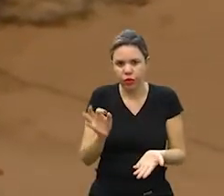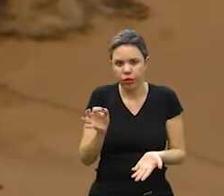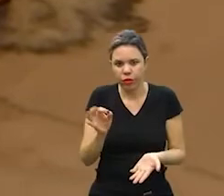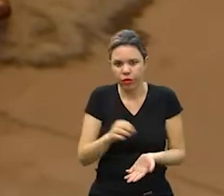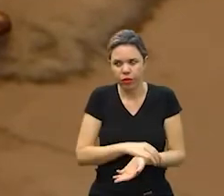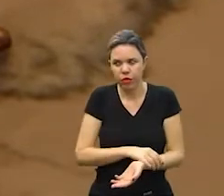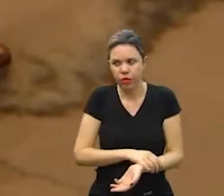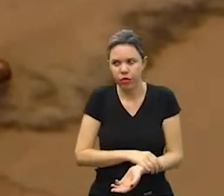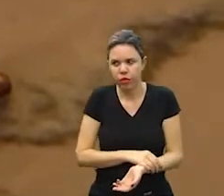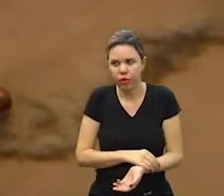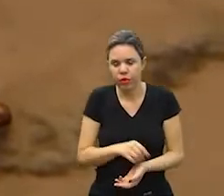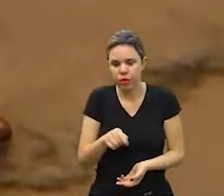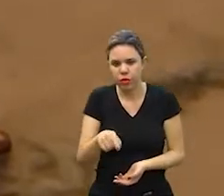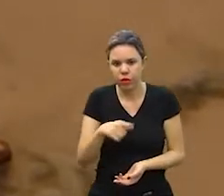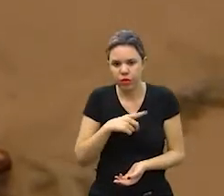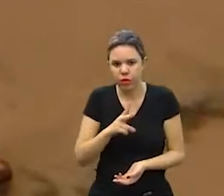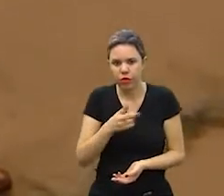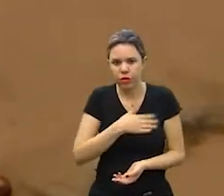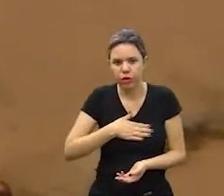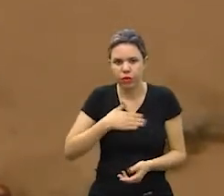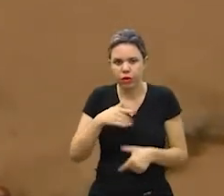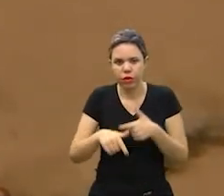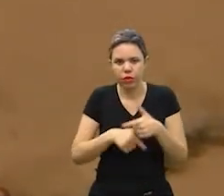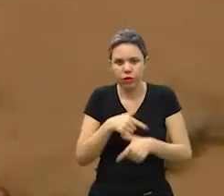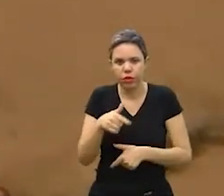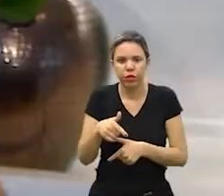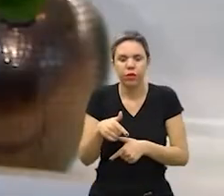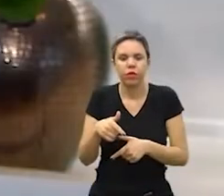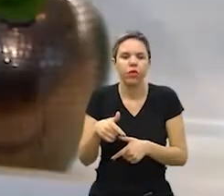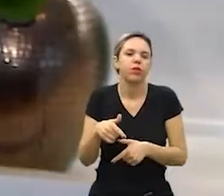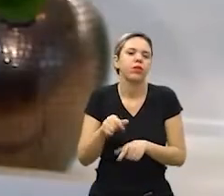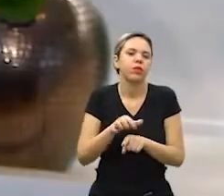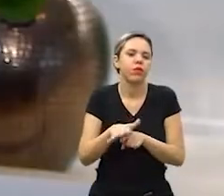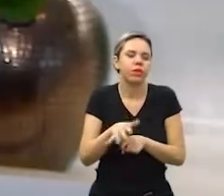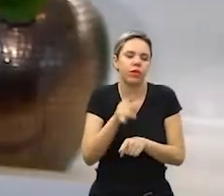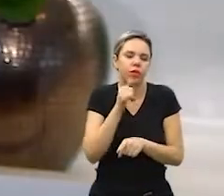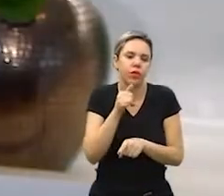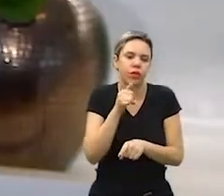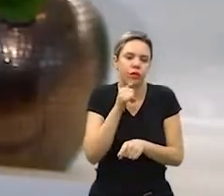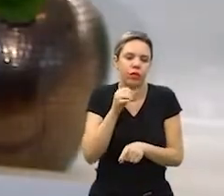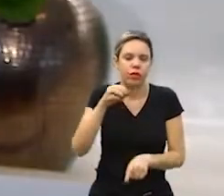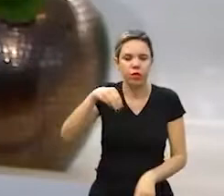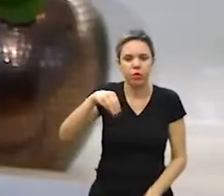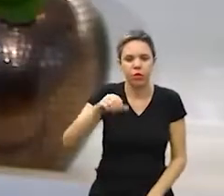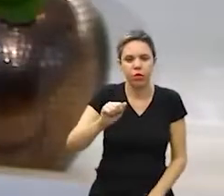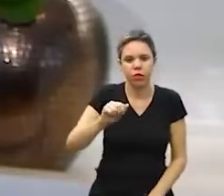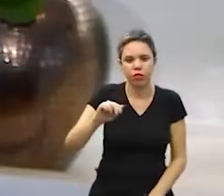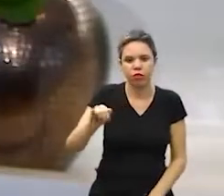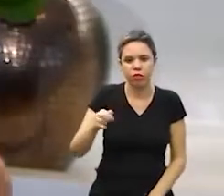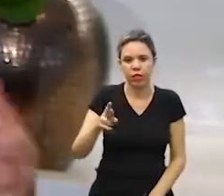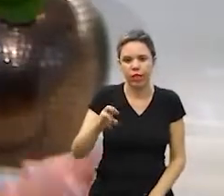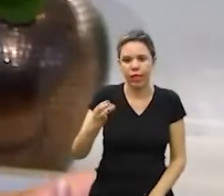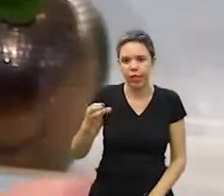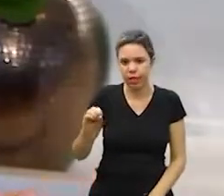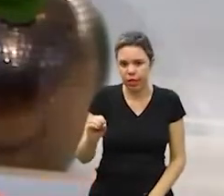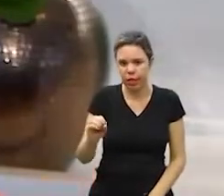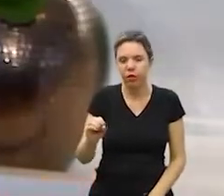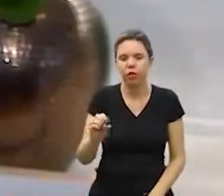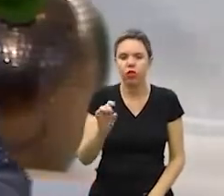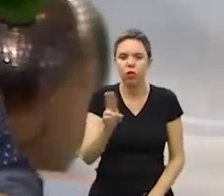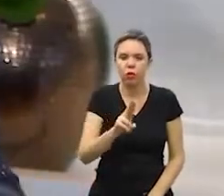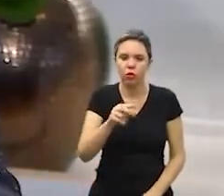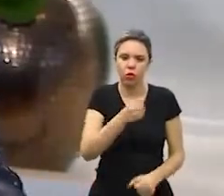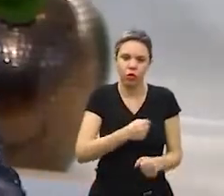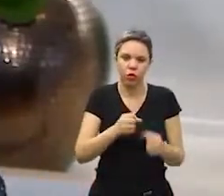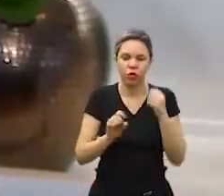Exatamente. Aqui eu sempre gosto de trabalhar uma erva. Tanto pode ser manjericão, tomilho. O pessoal fala, só usa em